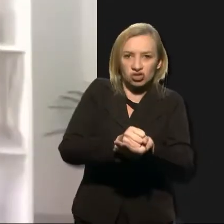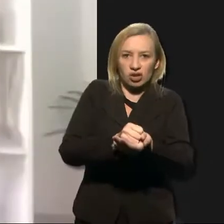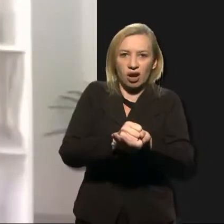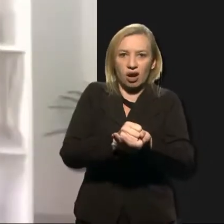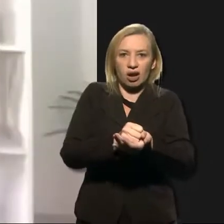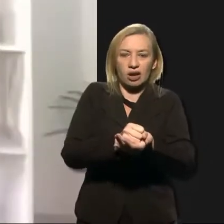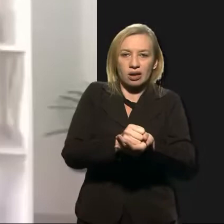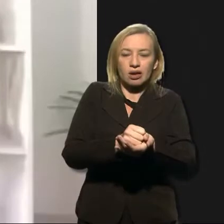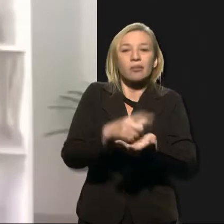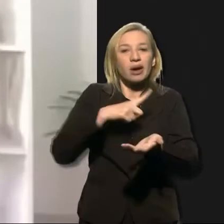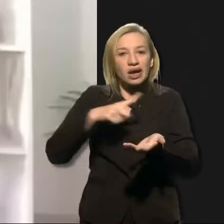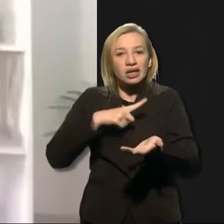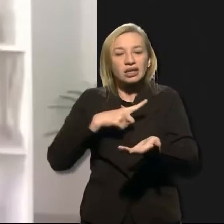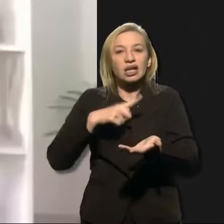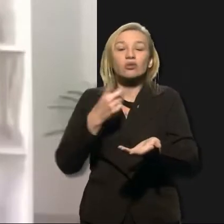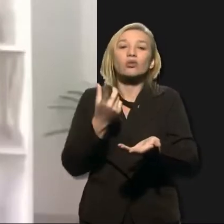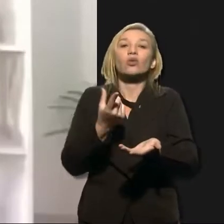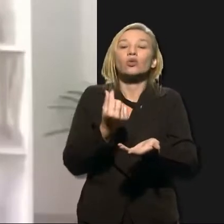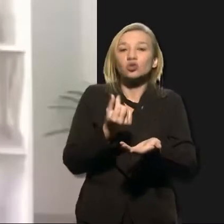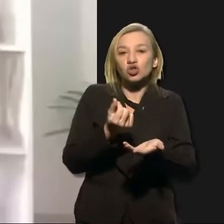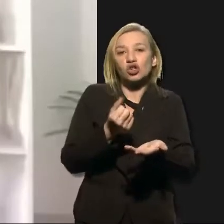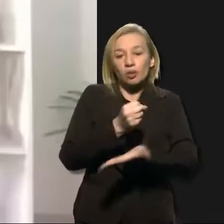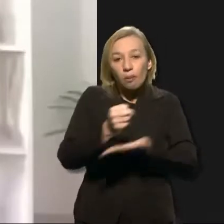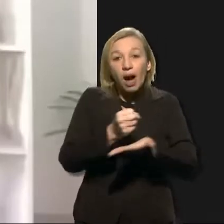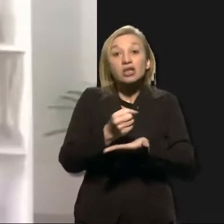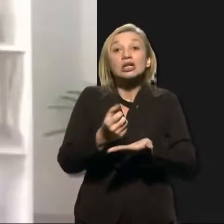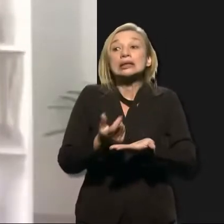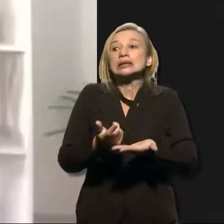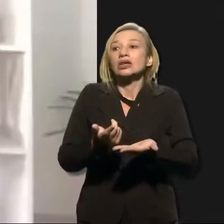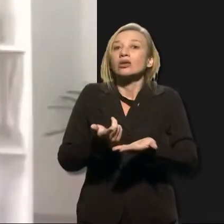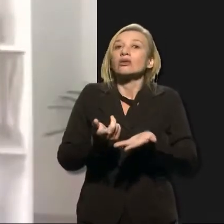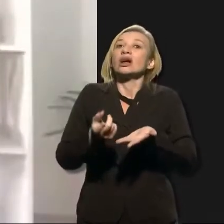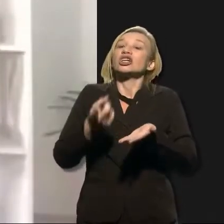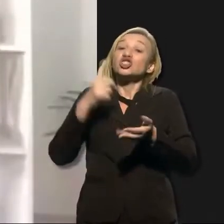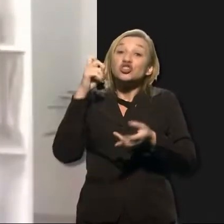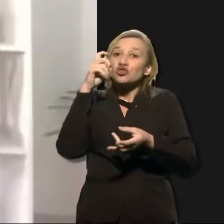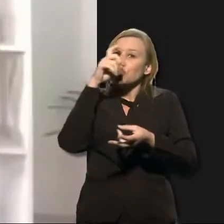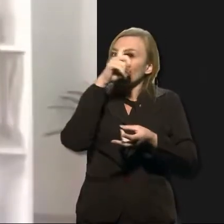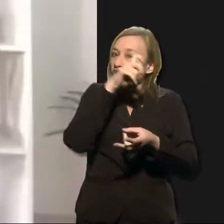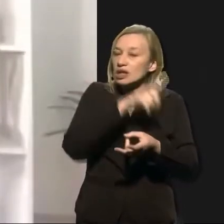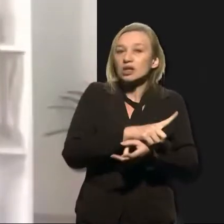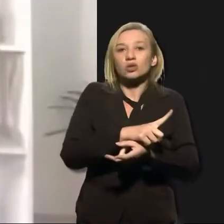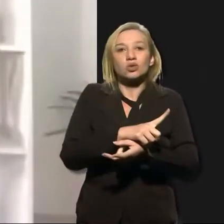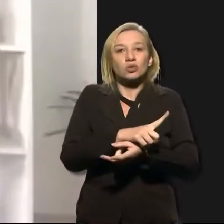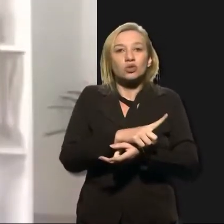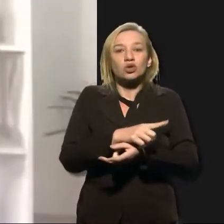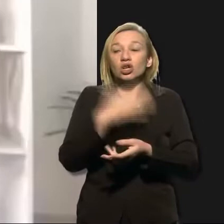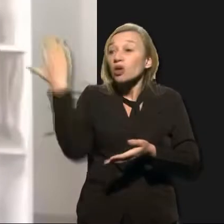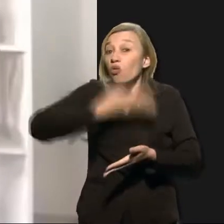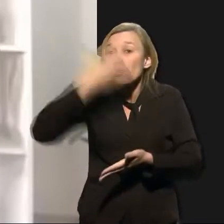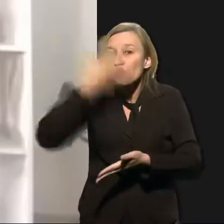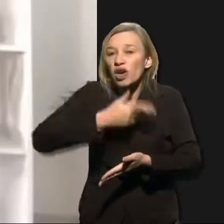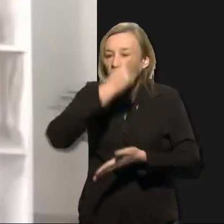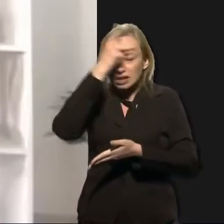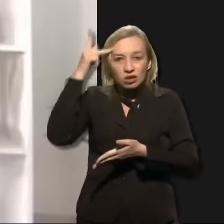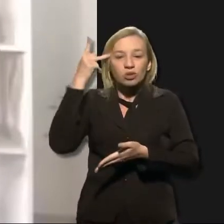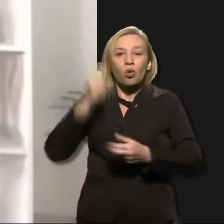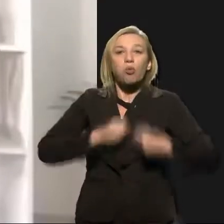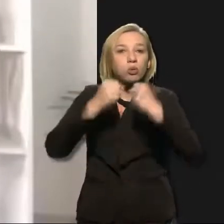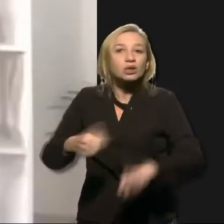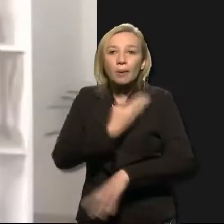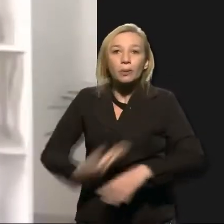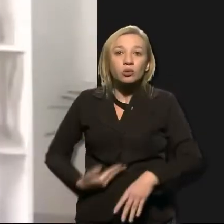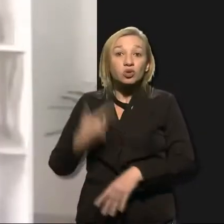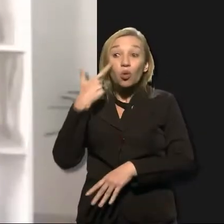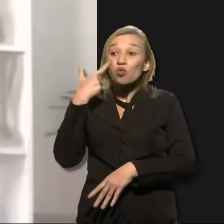se cadastrar para a renda básica. Então, existe um abismo que não enxergam essas